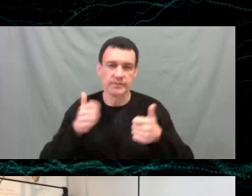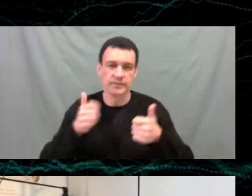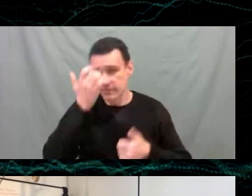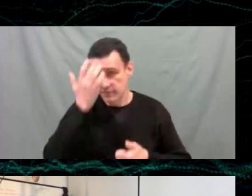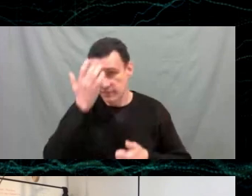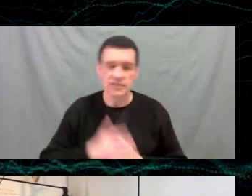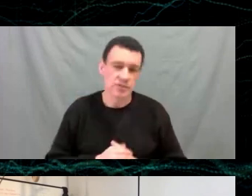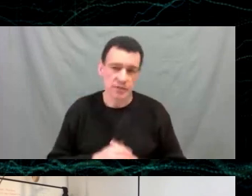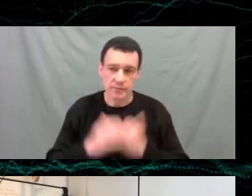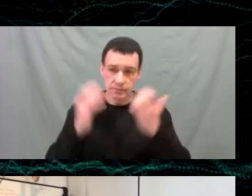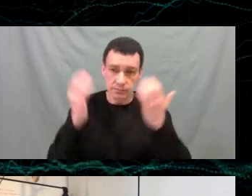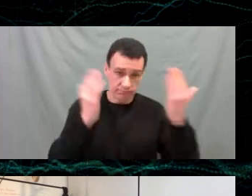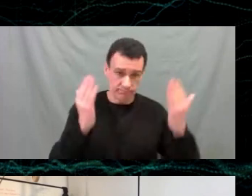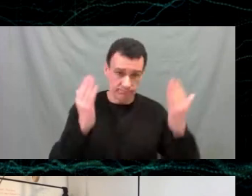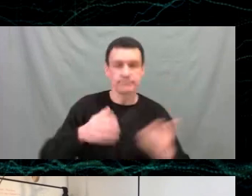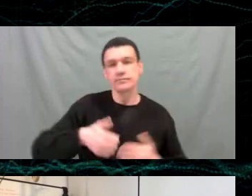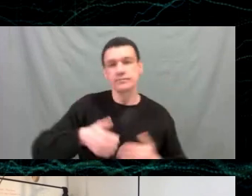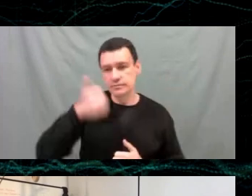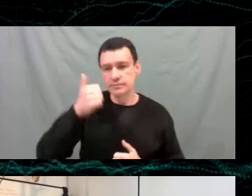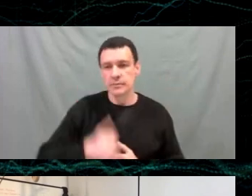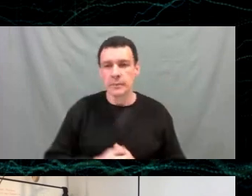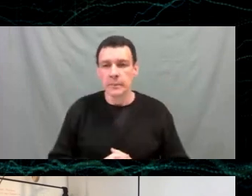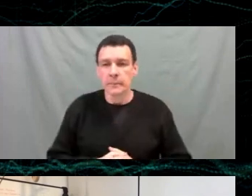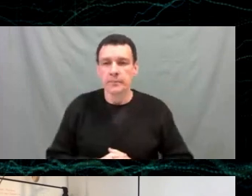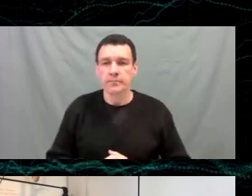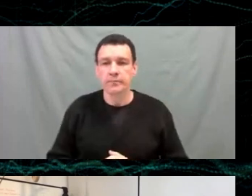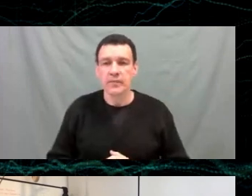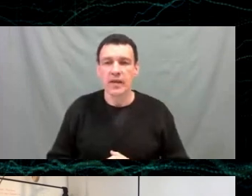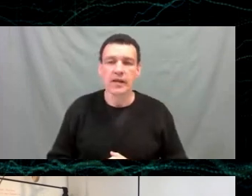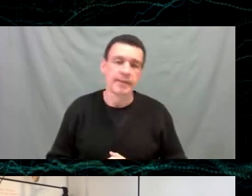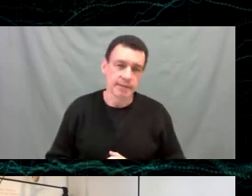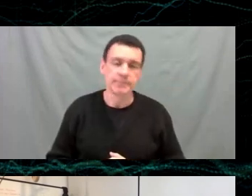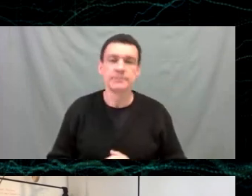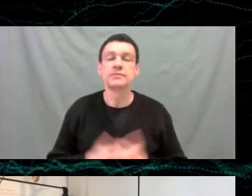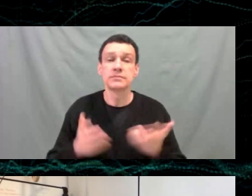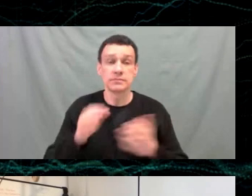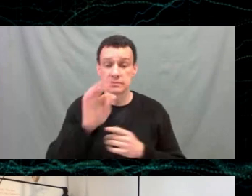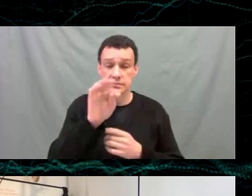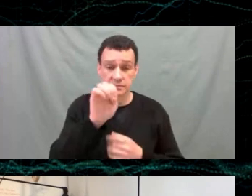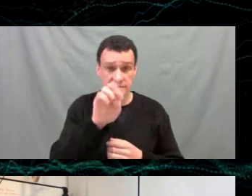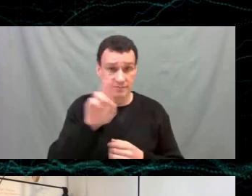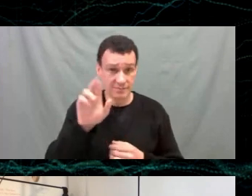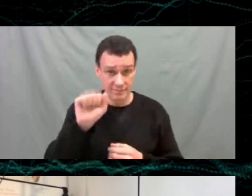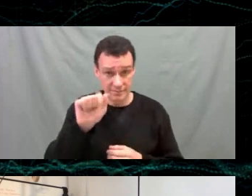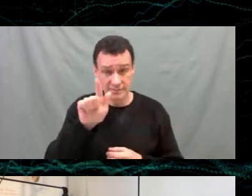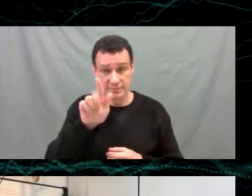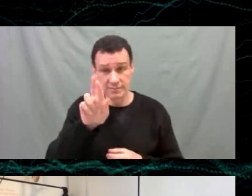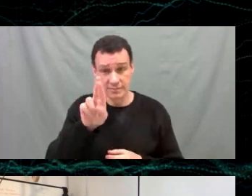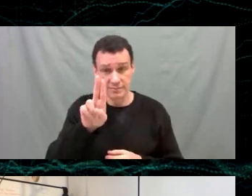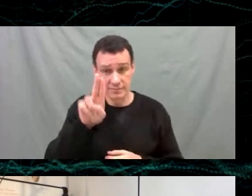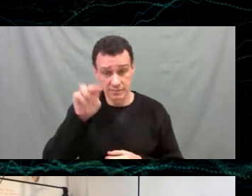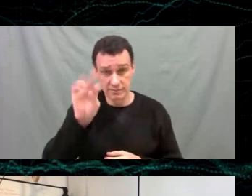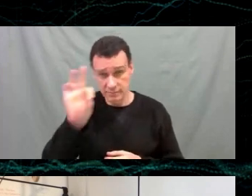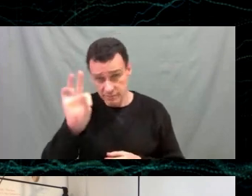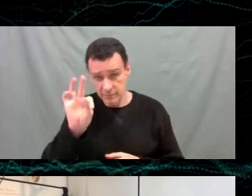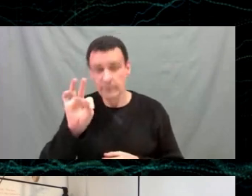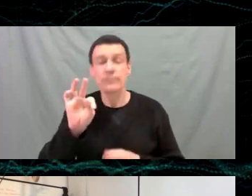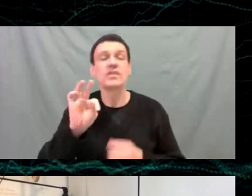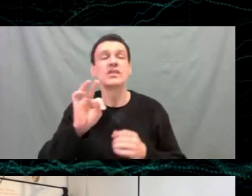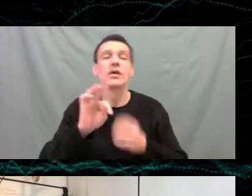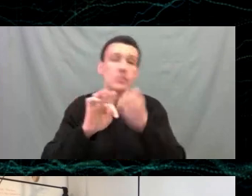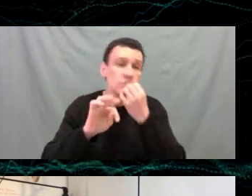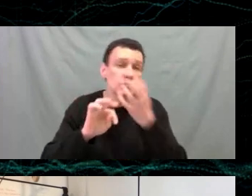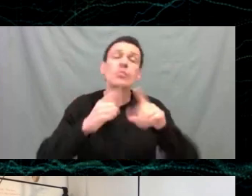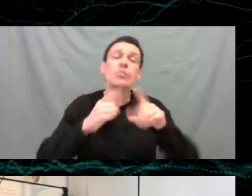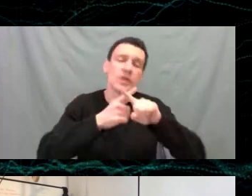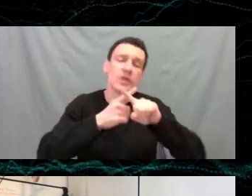Grande tem uma outra coisa que é muito legal, que você consegue utilizar todas as funções nativas do Terraform dentro do Terra